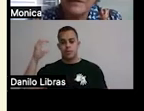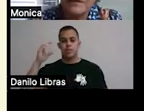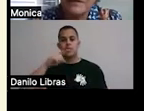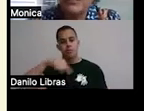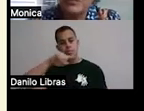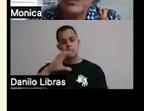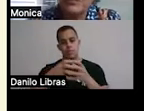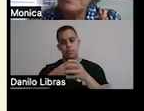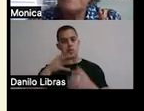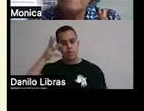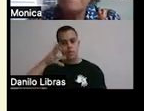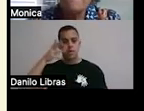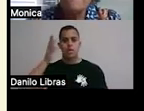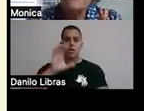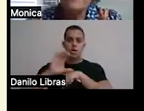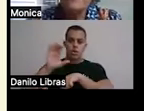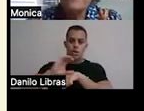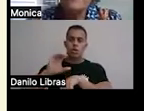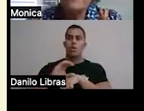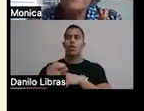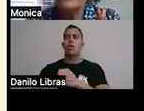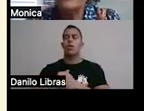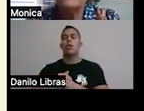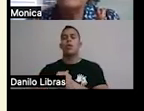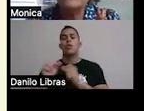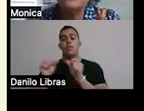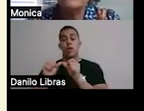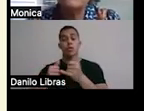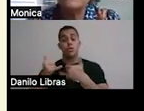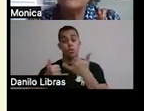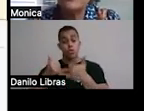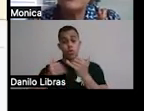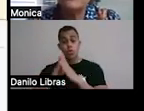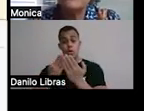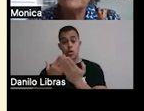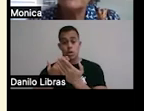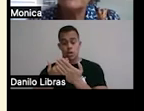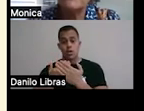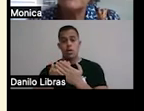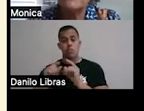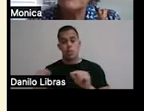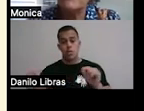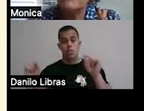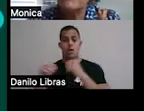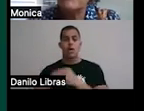palestras, cursos, fazem jogos em escolas, então